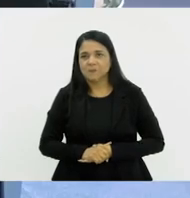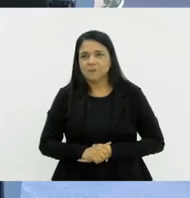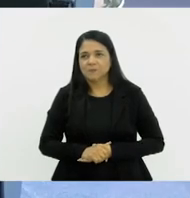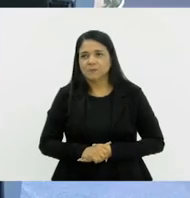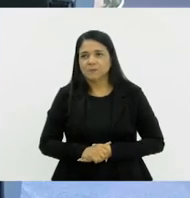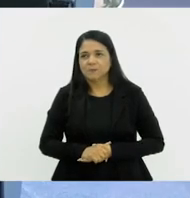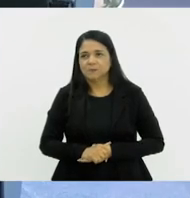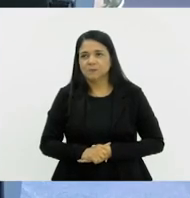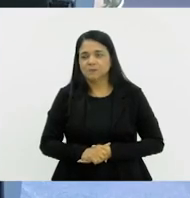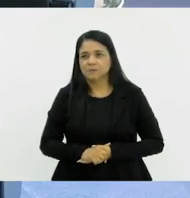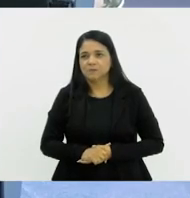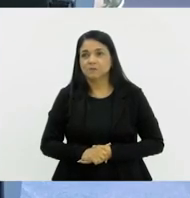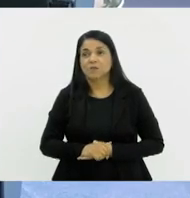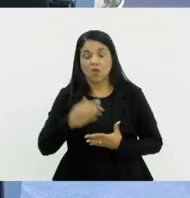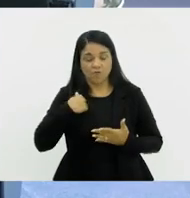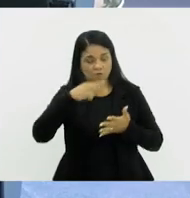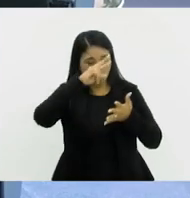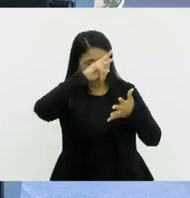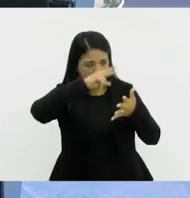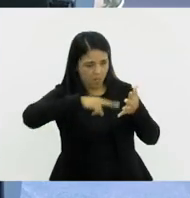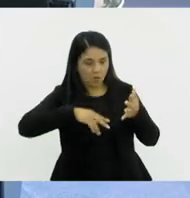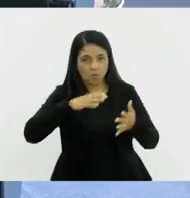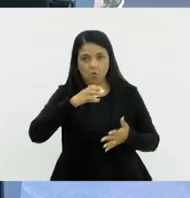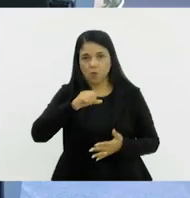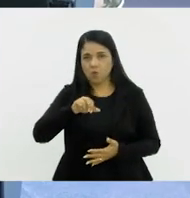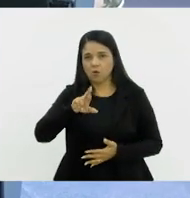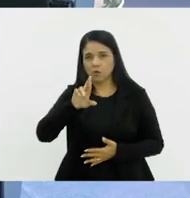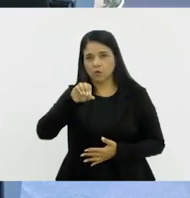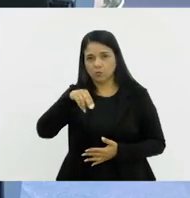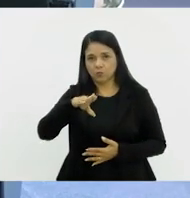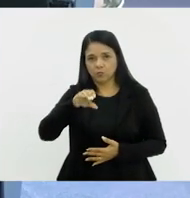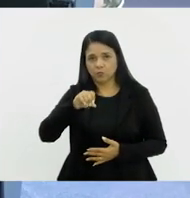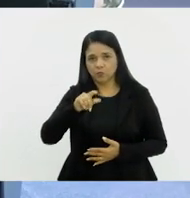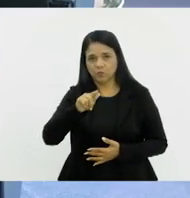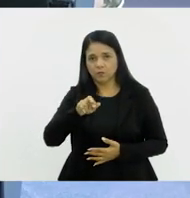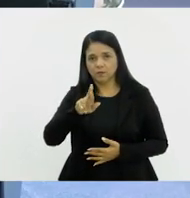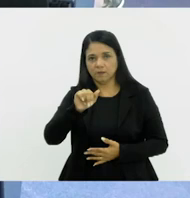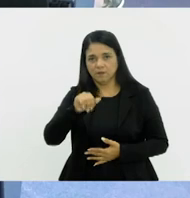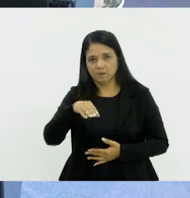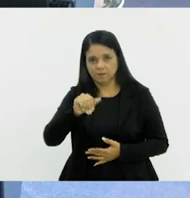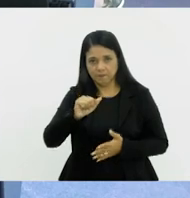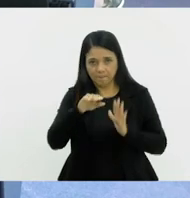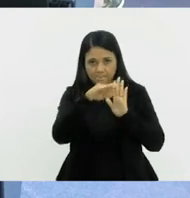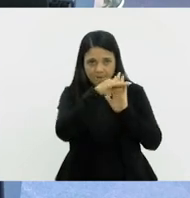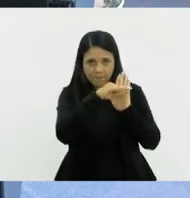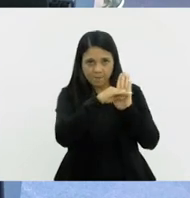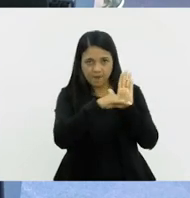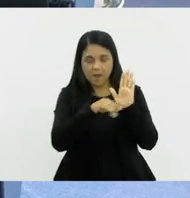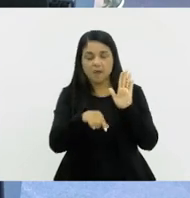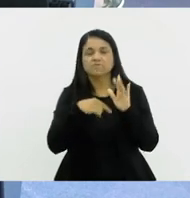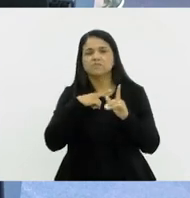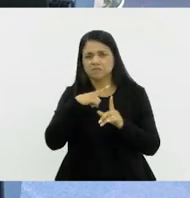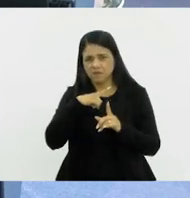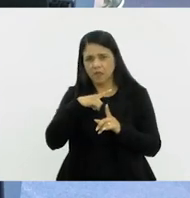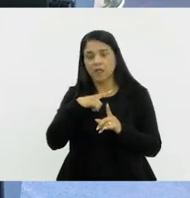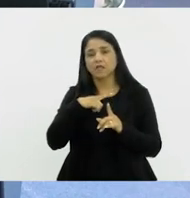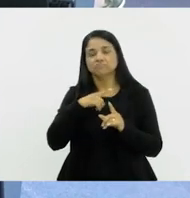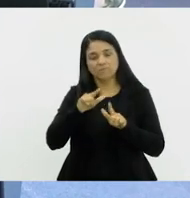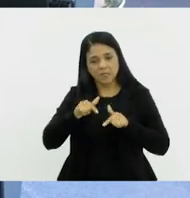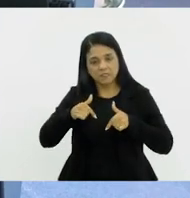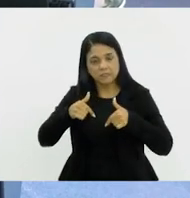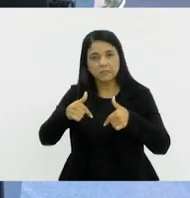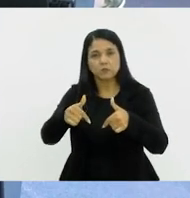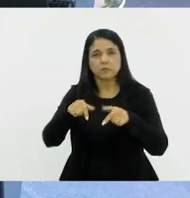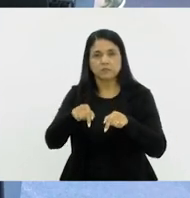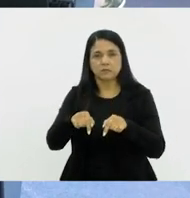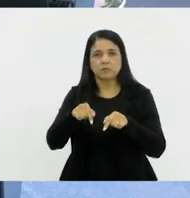Eu vou ler o cronograma, deputado, aqui, que o deputado Luiz Paulo, como eu fui para o final, aqui tem um cronograma de execução